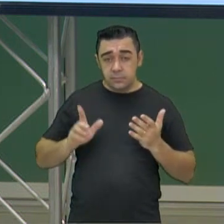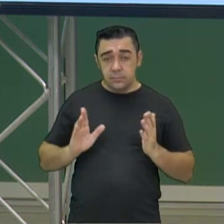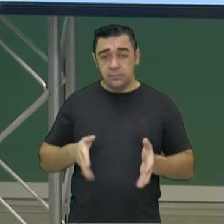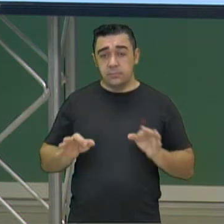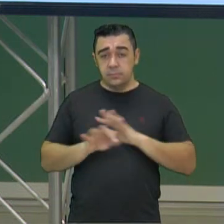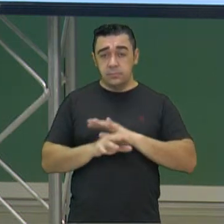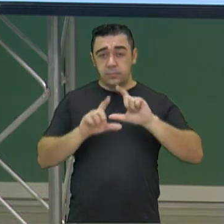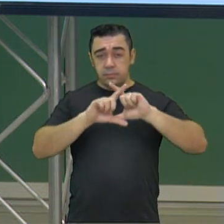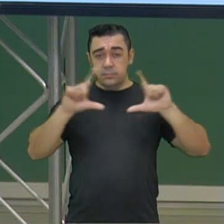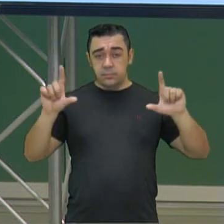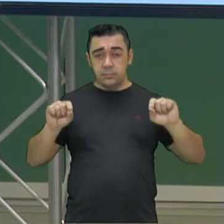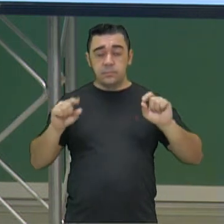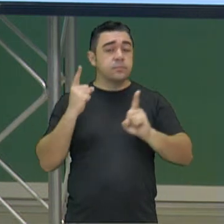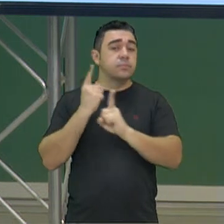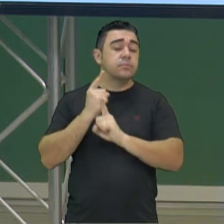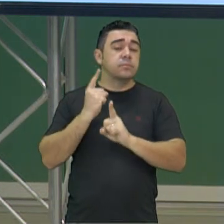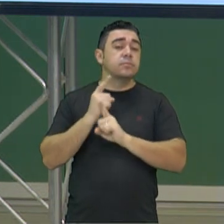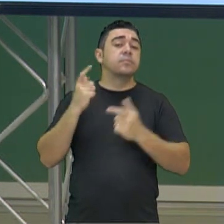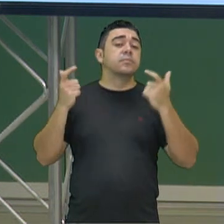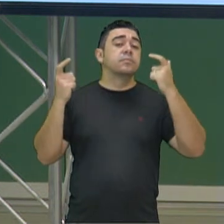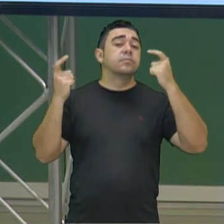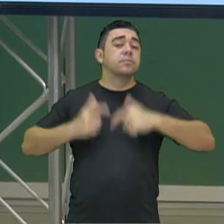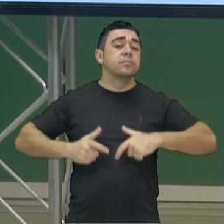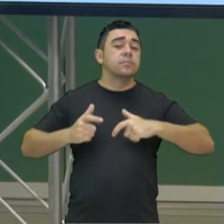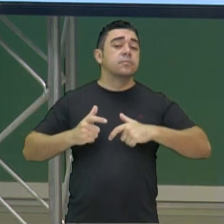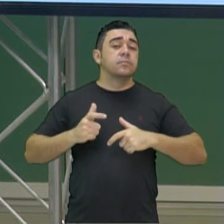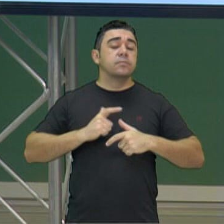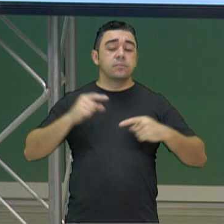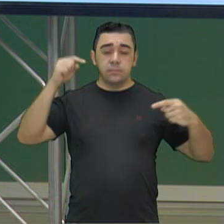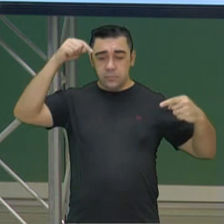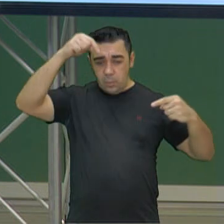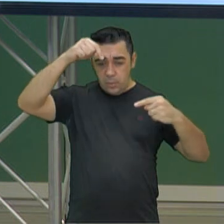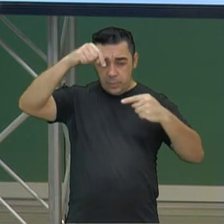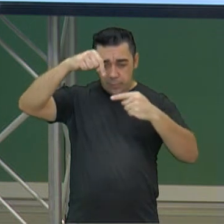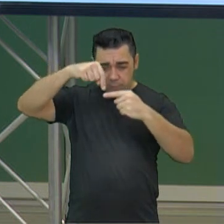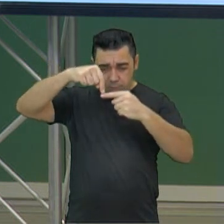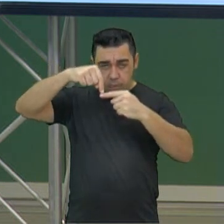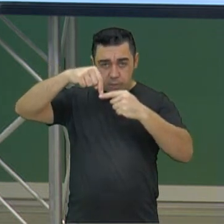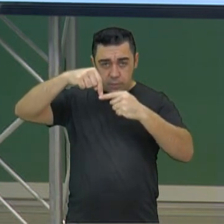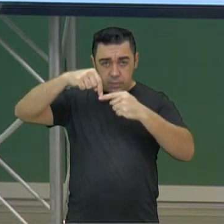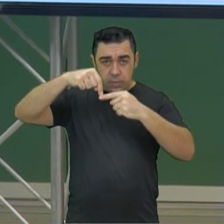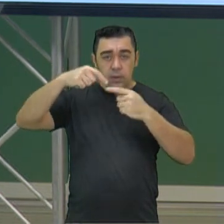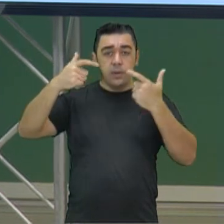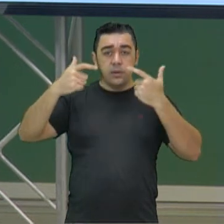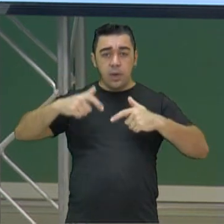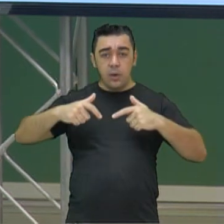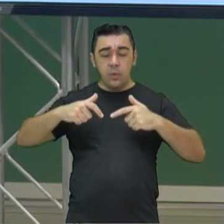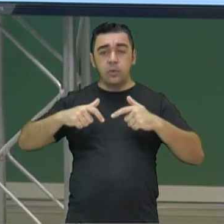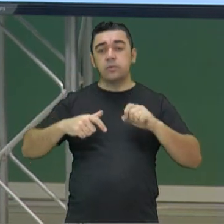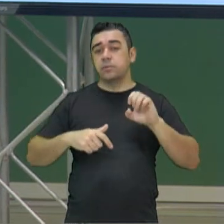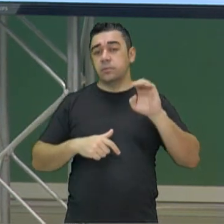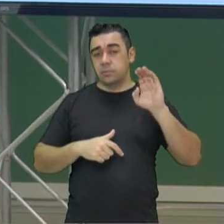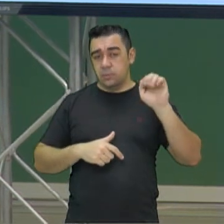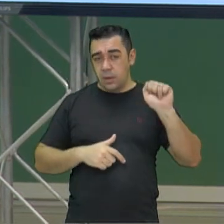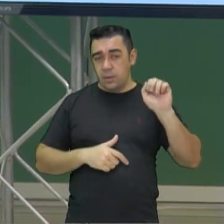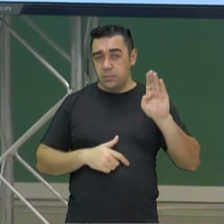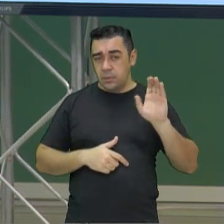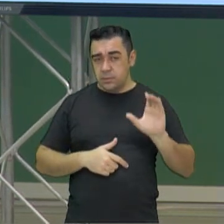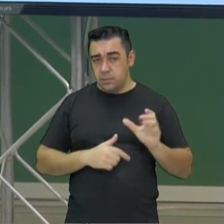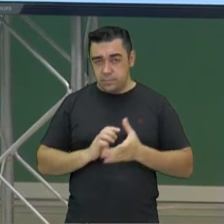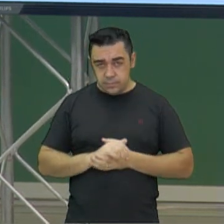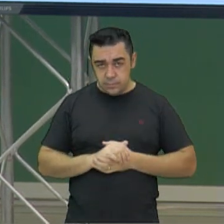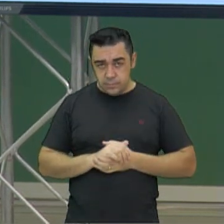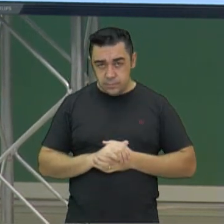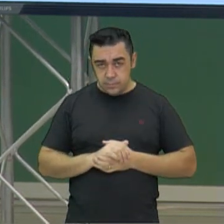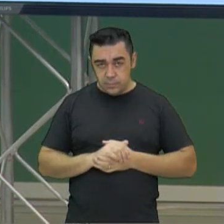elipse. Determine o seu centro e os focos. Então, só quero chamar a atenção de que o eixo